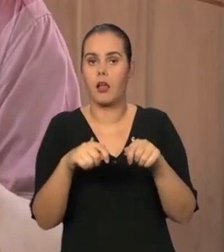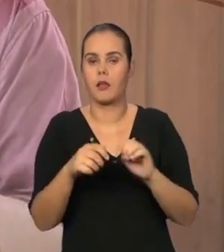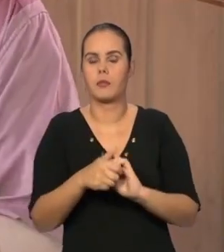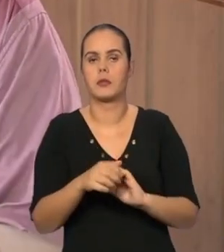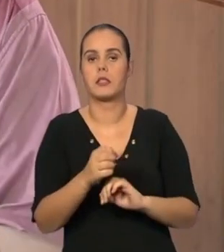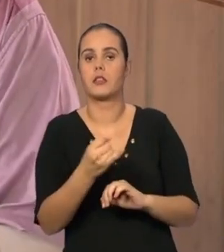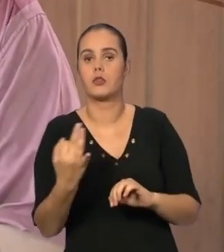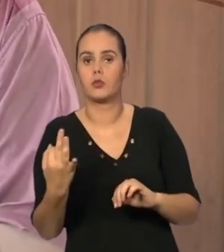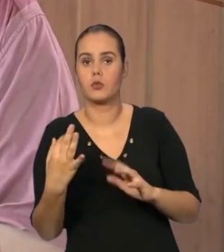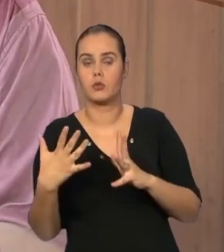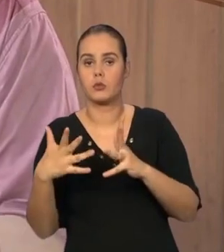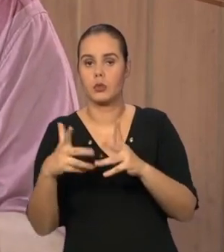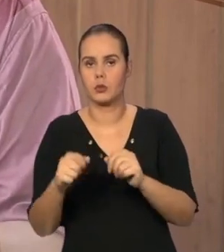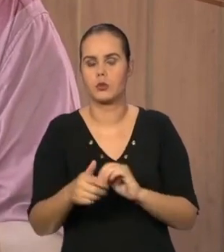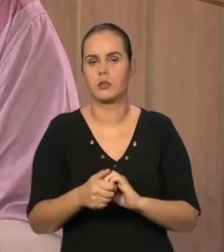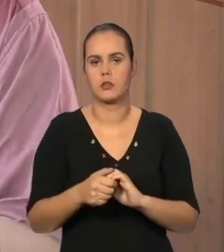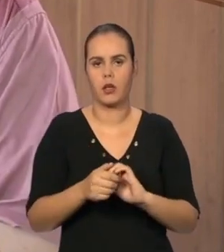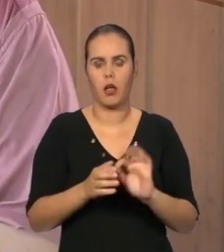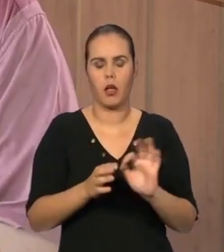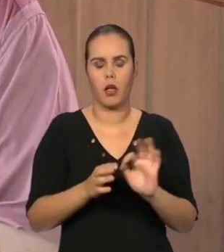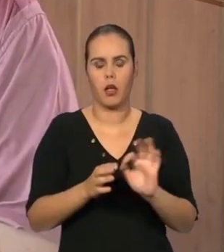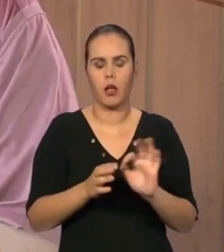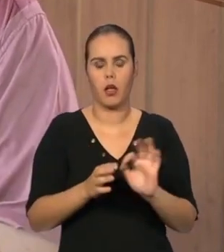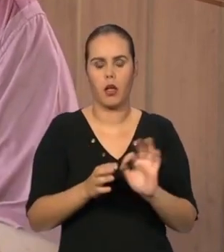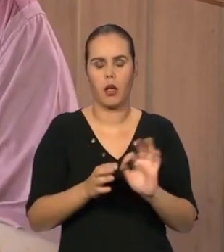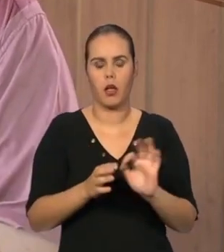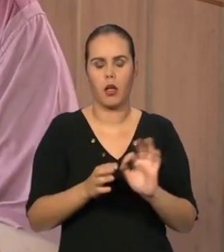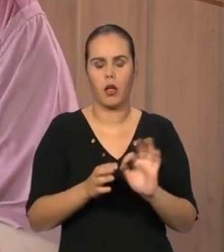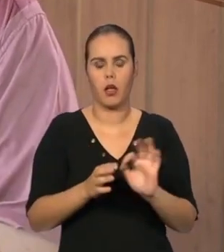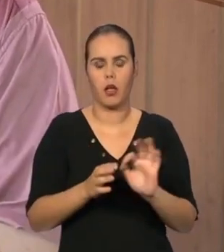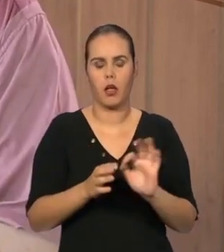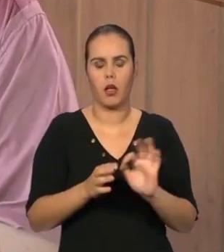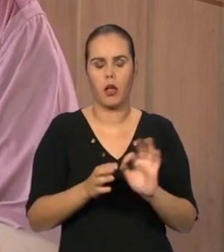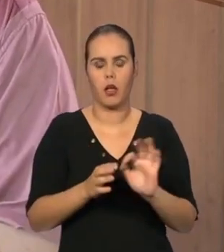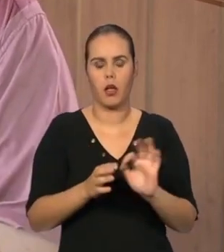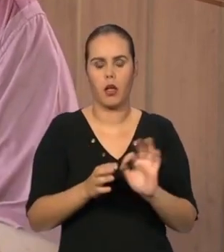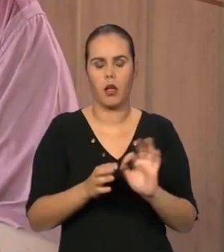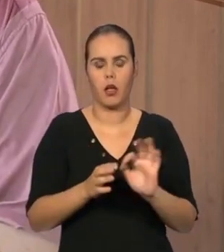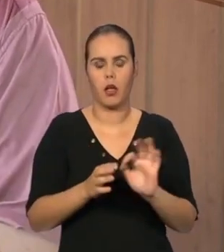que distribuir, porque isso influencia no cálculo de